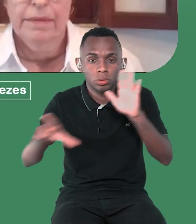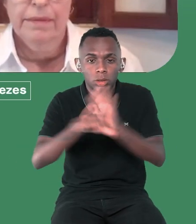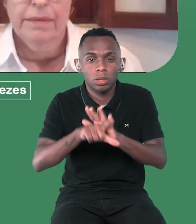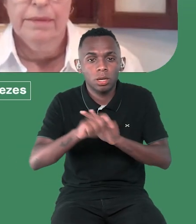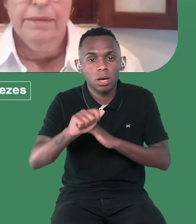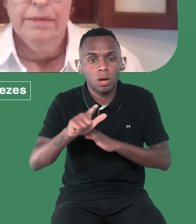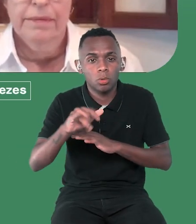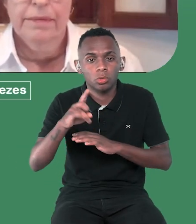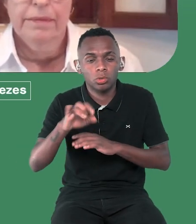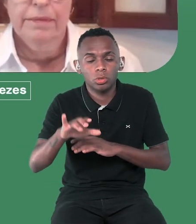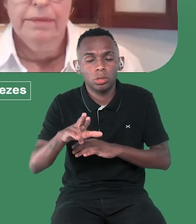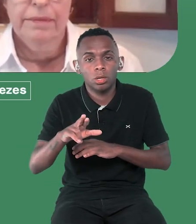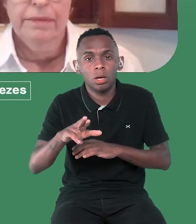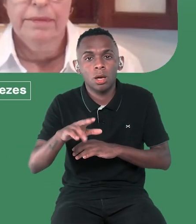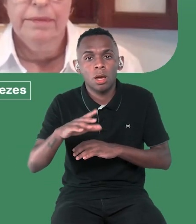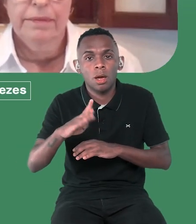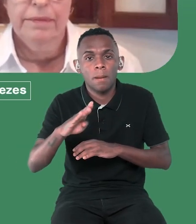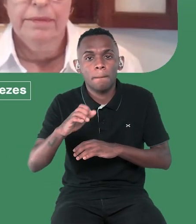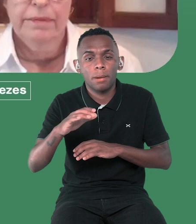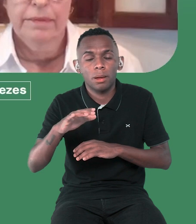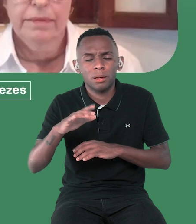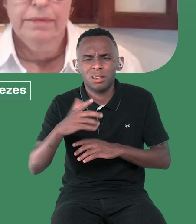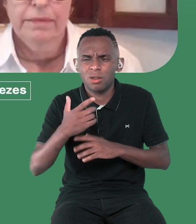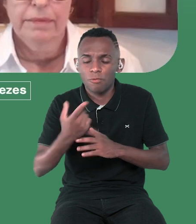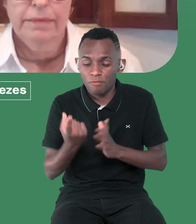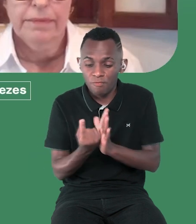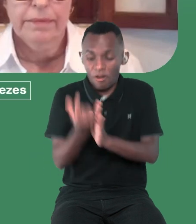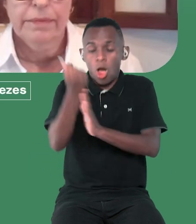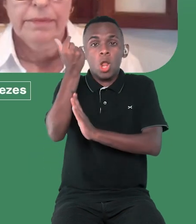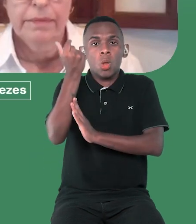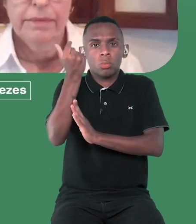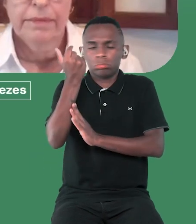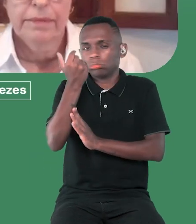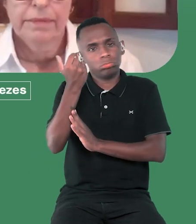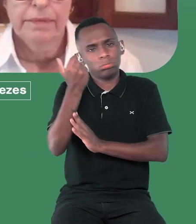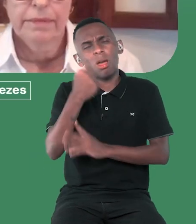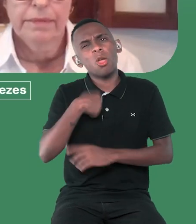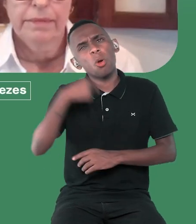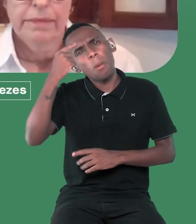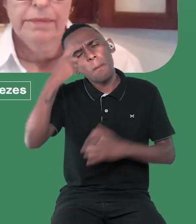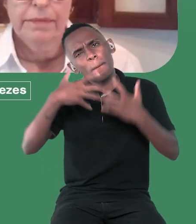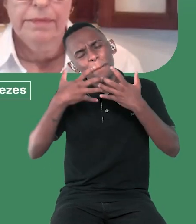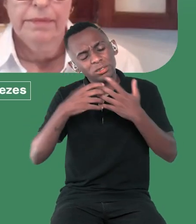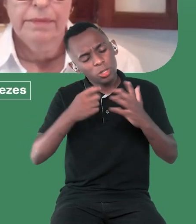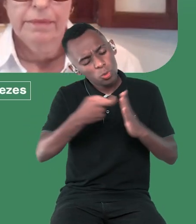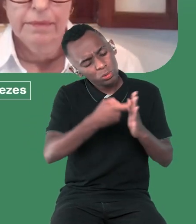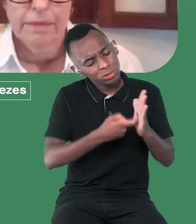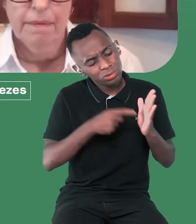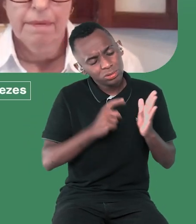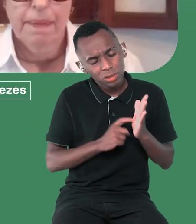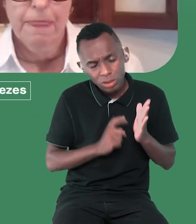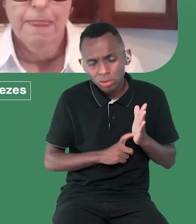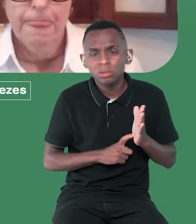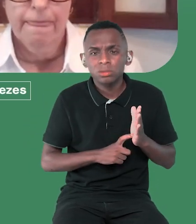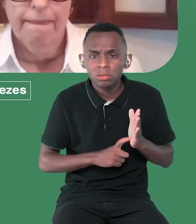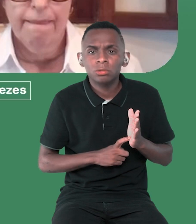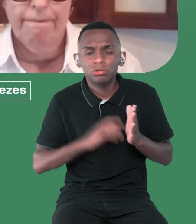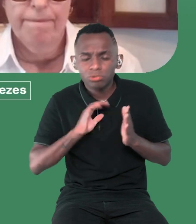Blanc, e não era um valor alto, mas eu pensei assim, eu estou com esse texto mesmo, que já, bom,